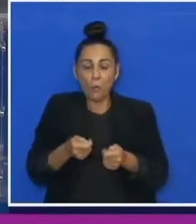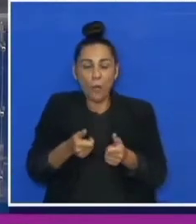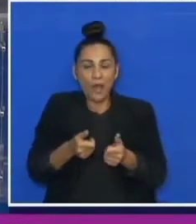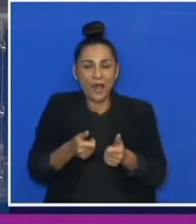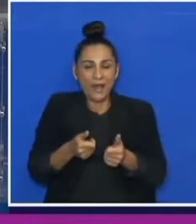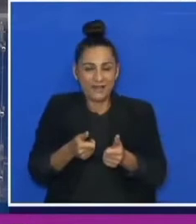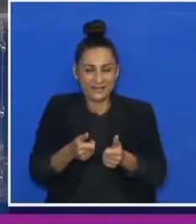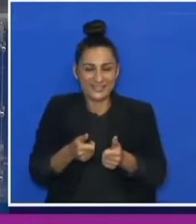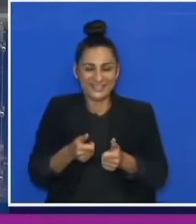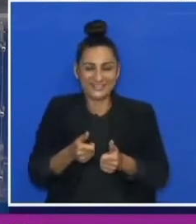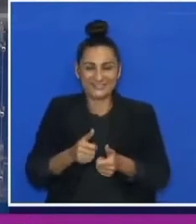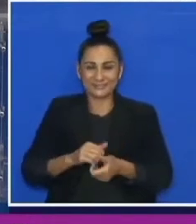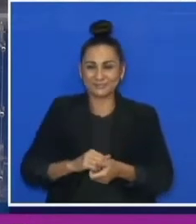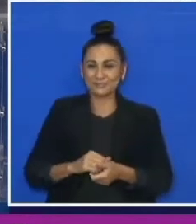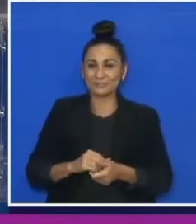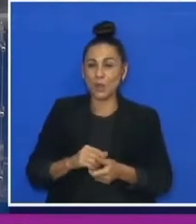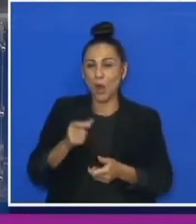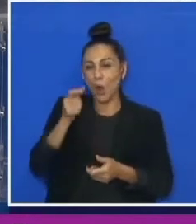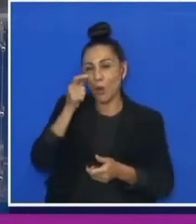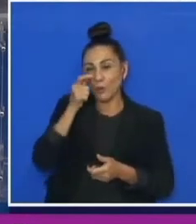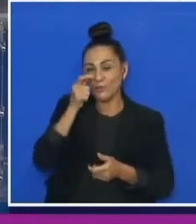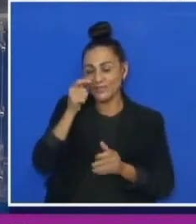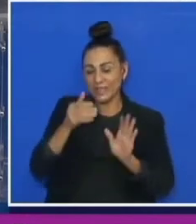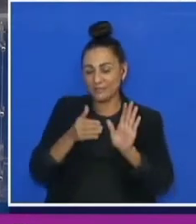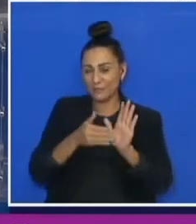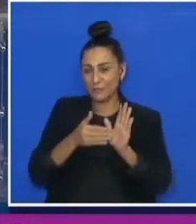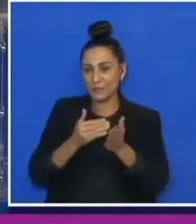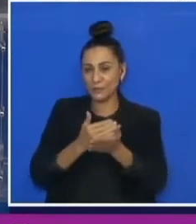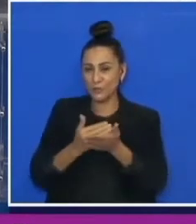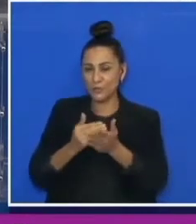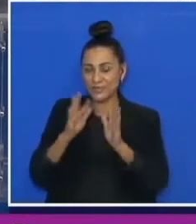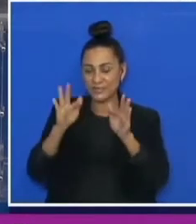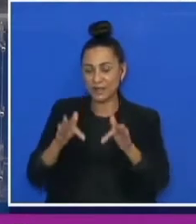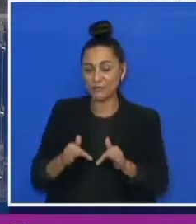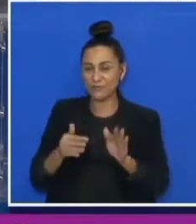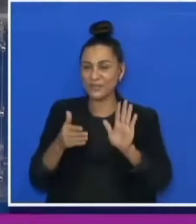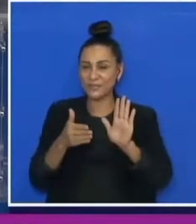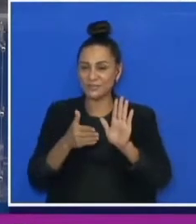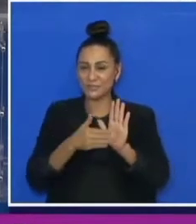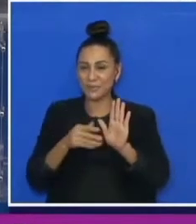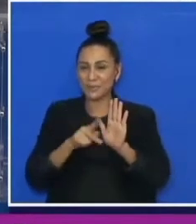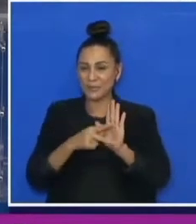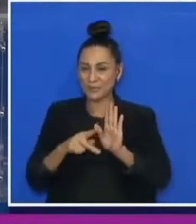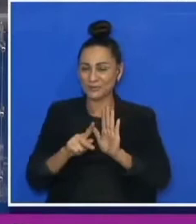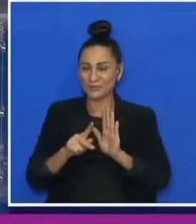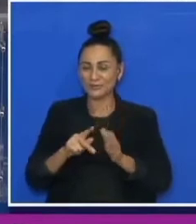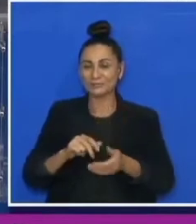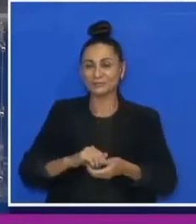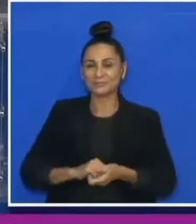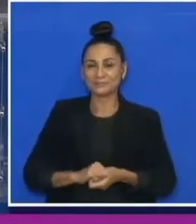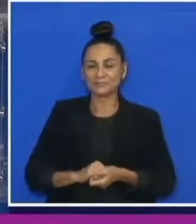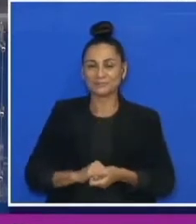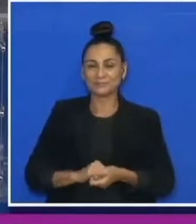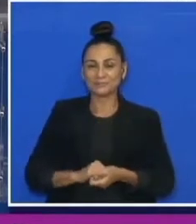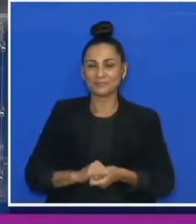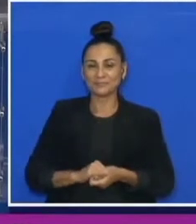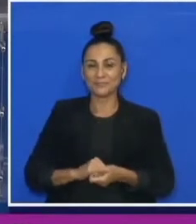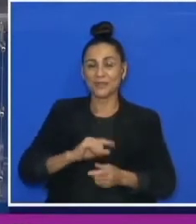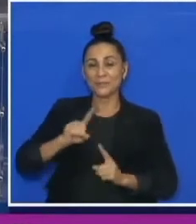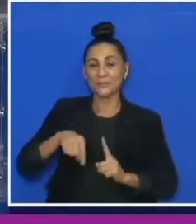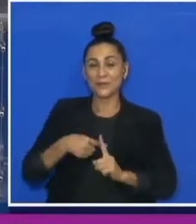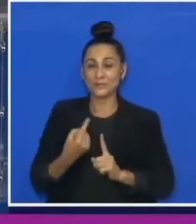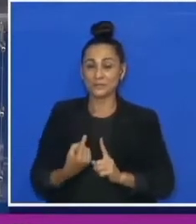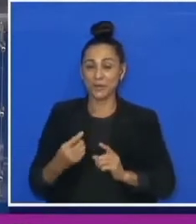pouco. Confira direitinho do início ao fim a sua aposta. Vem chegando mais uma bola,